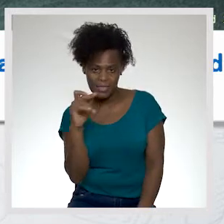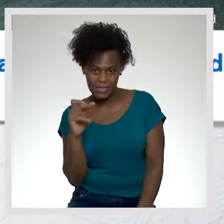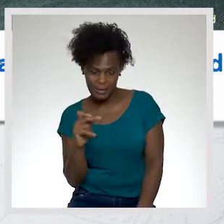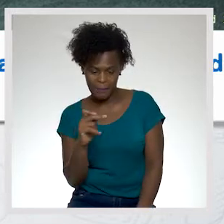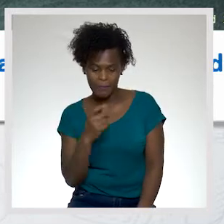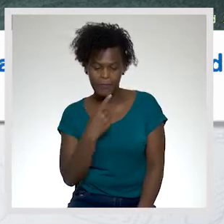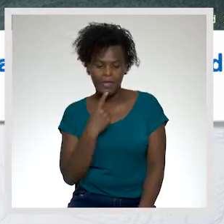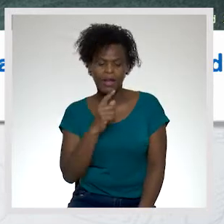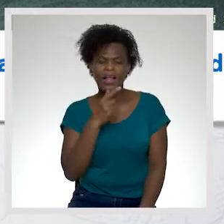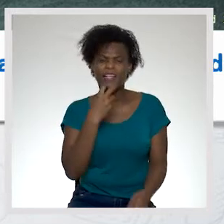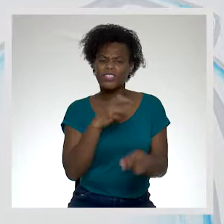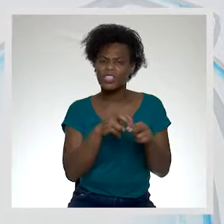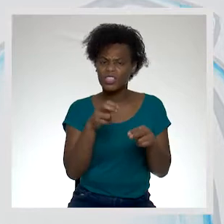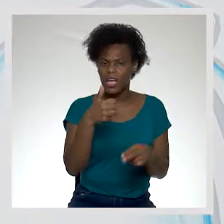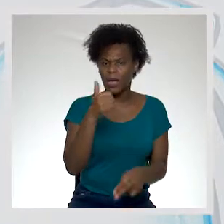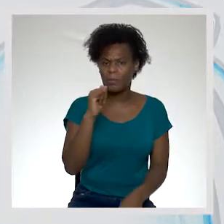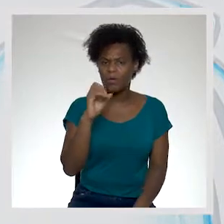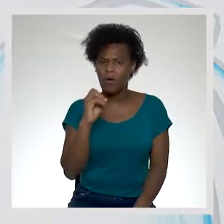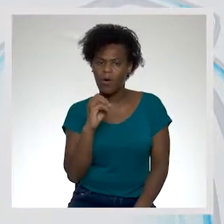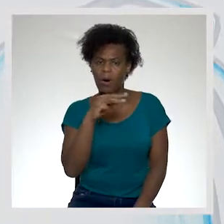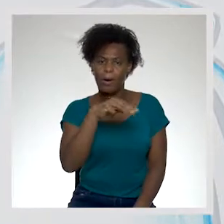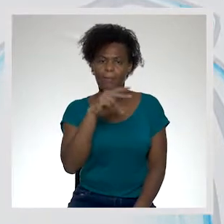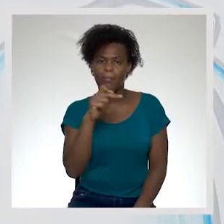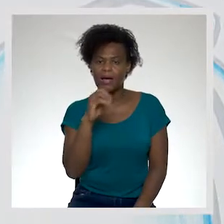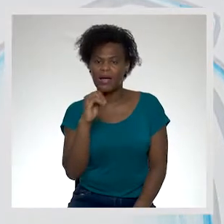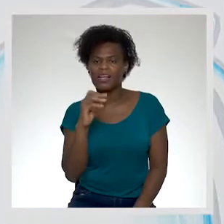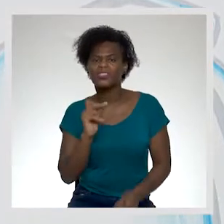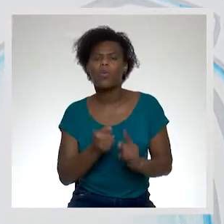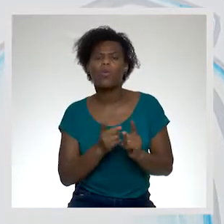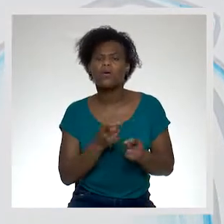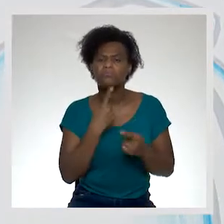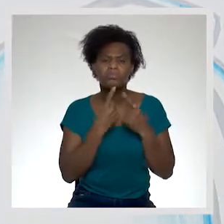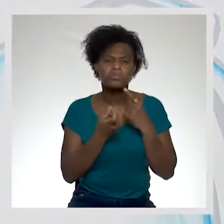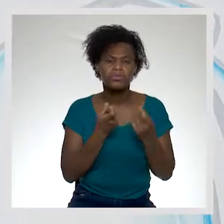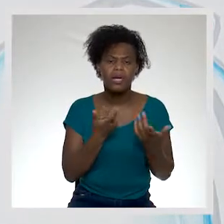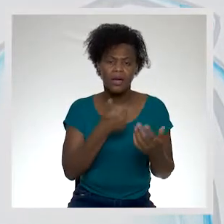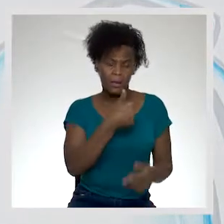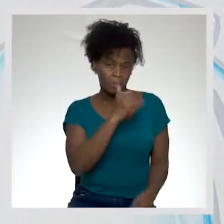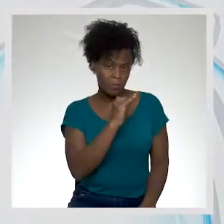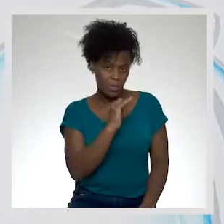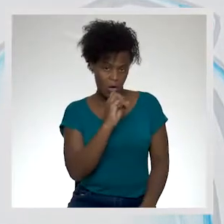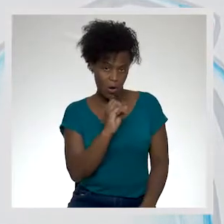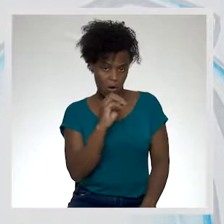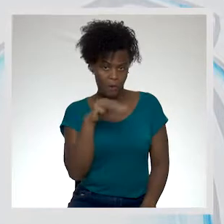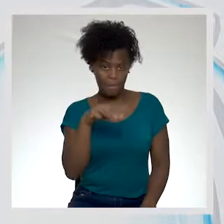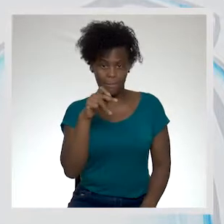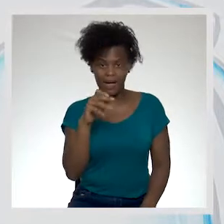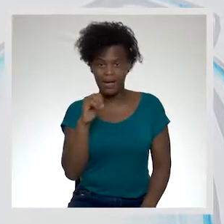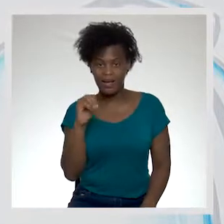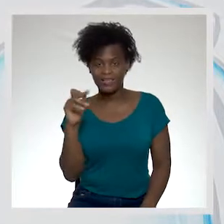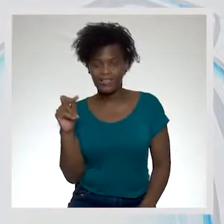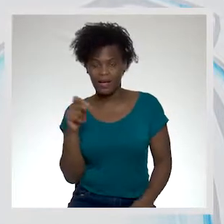A energia da biomassa, o que é biomassa? Geralmente é uma energia que é aproveitada